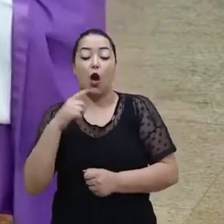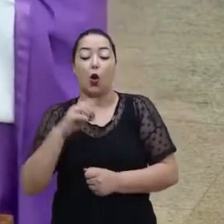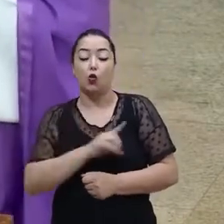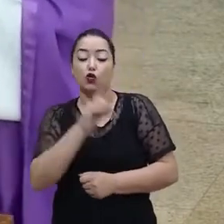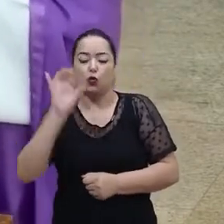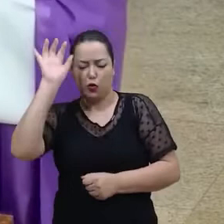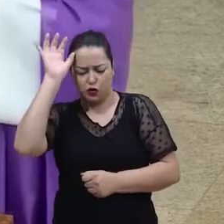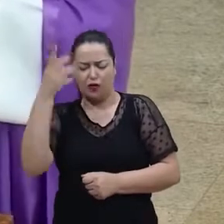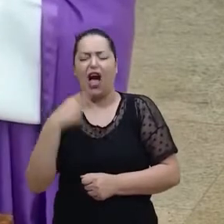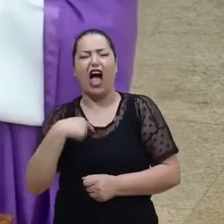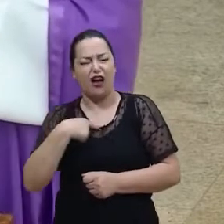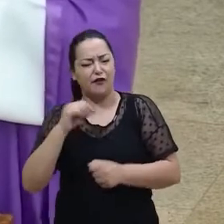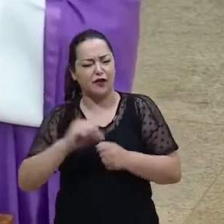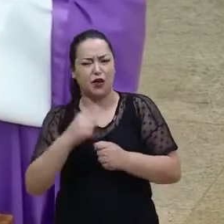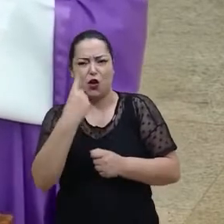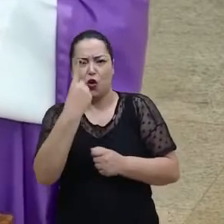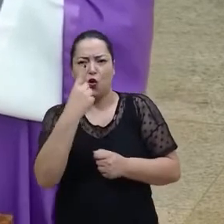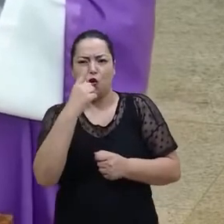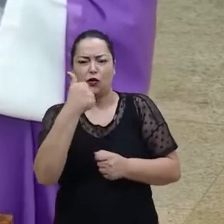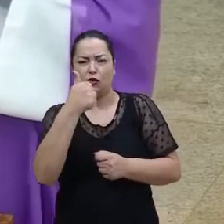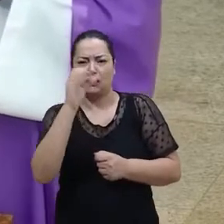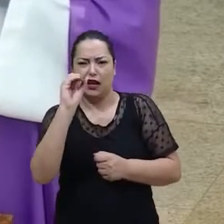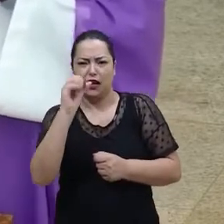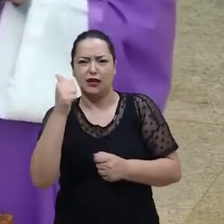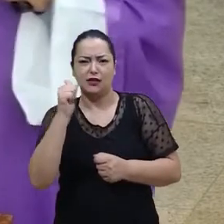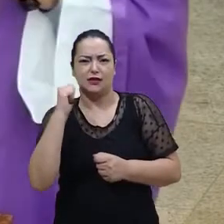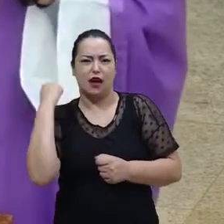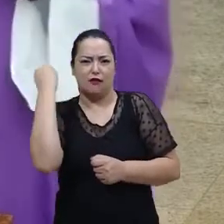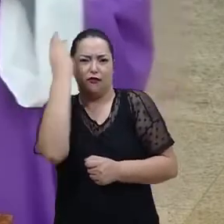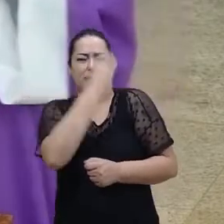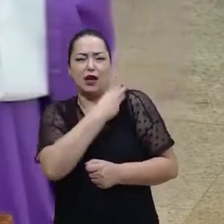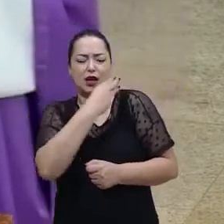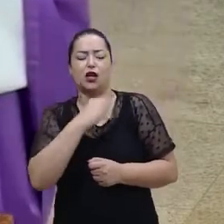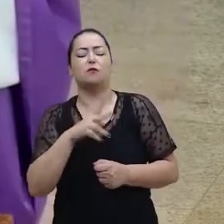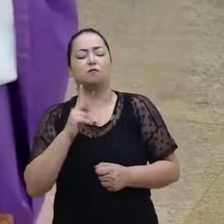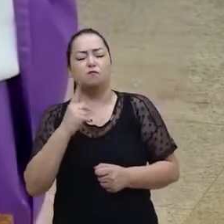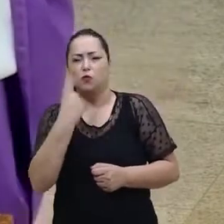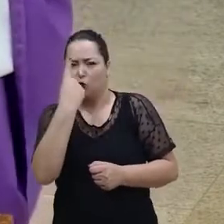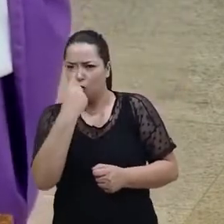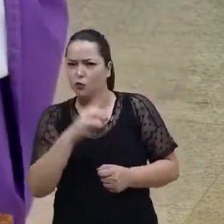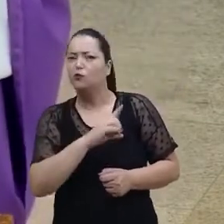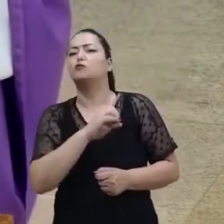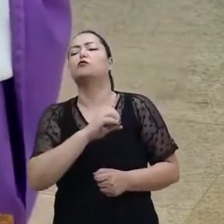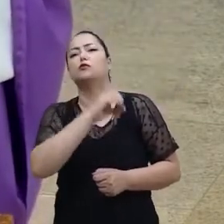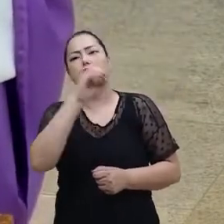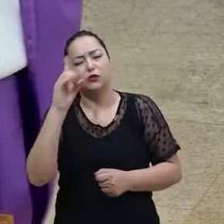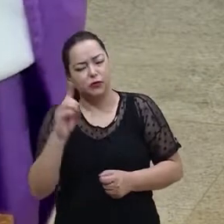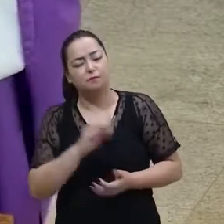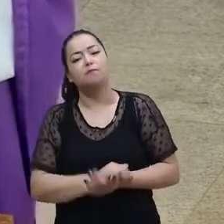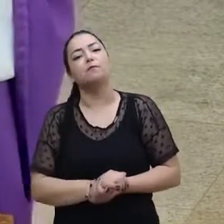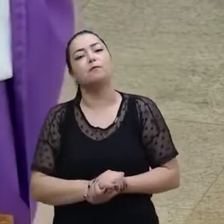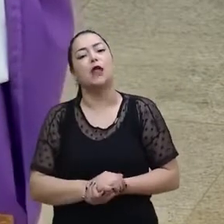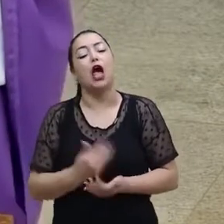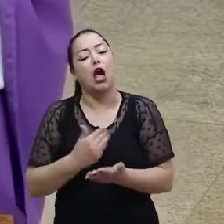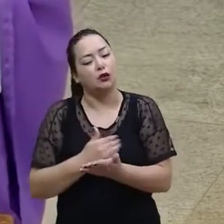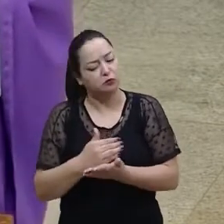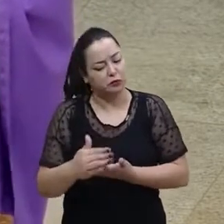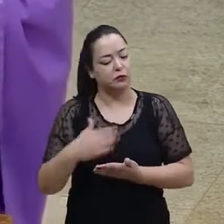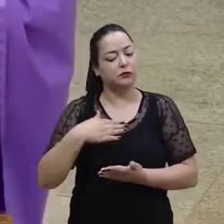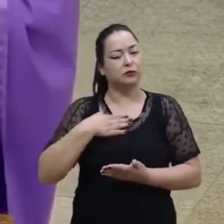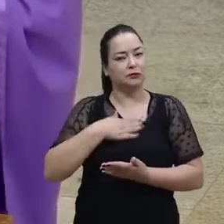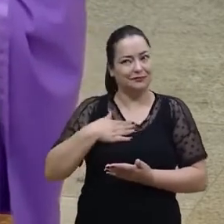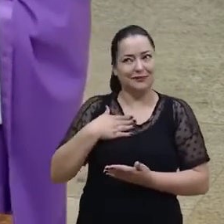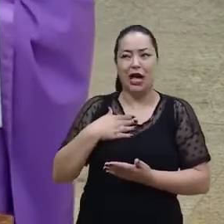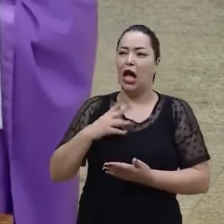por dia aí comecei dez ave-marias no meu terço daqui a pouco eu tomei gosto